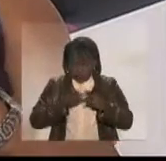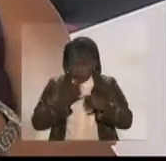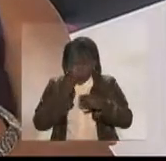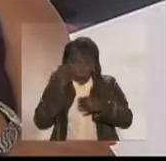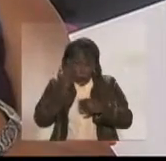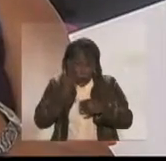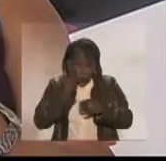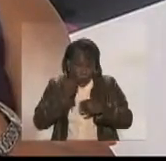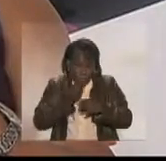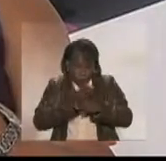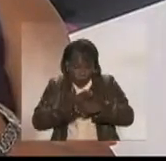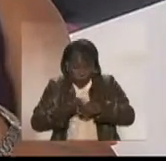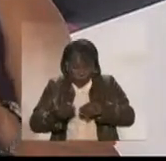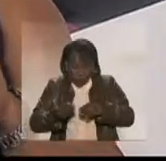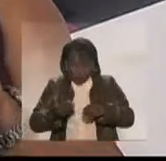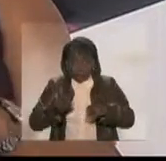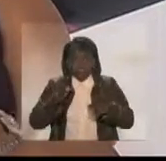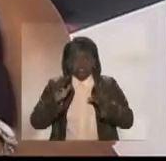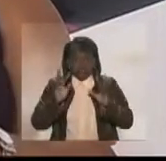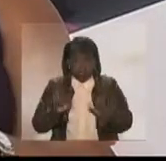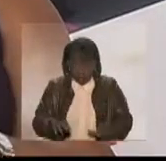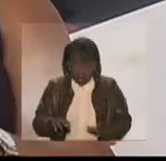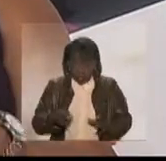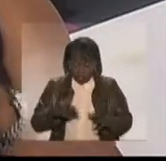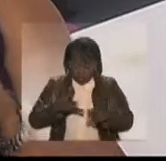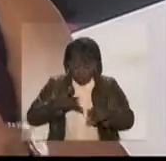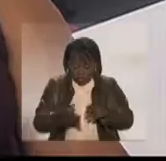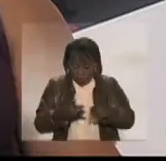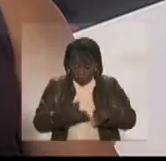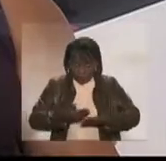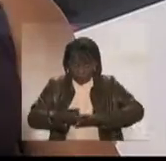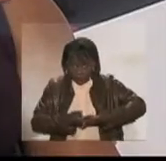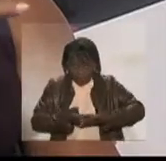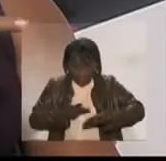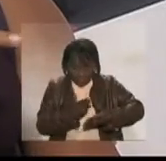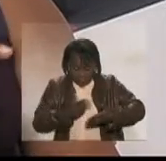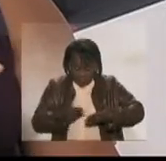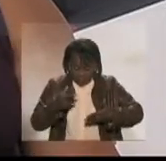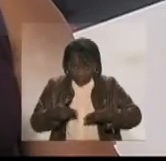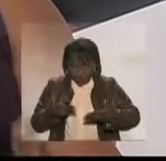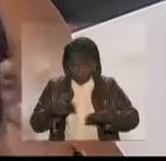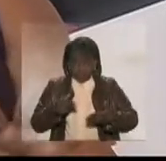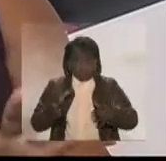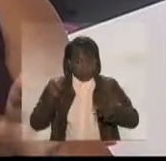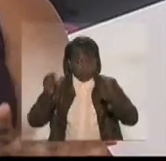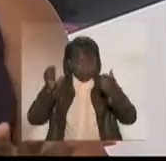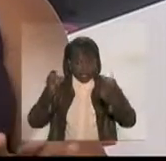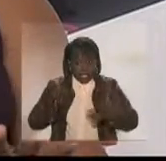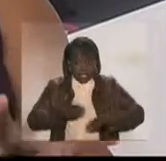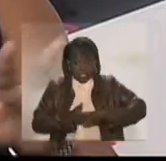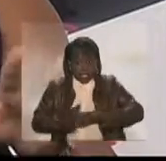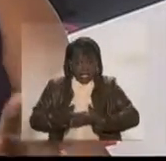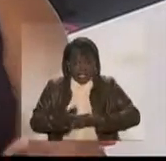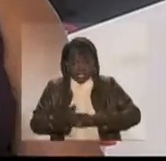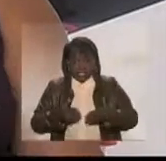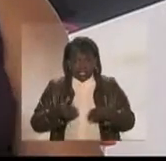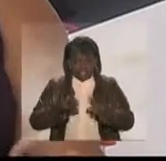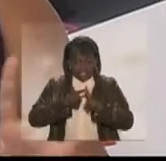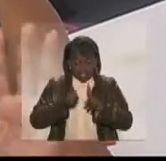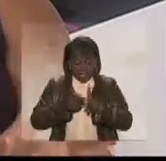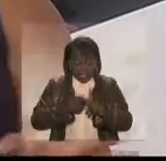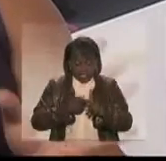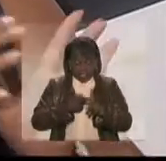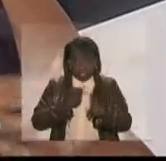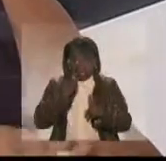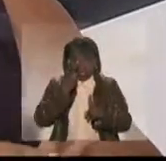de ambos os lados. Da mesma forma que ela corta o bebê aos pedaços, e aqui eu estou falando de uma